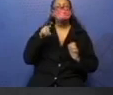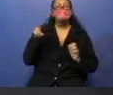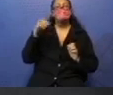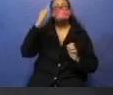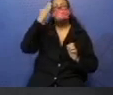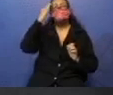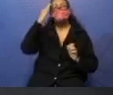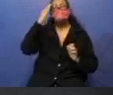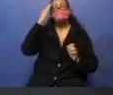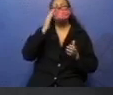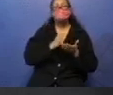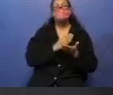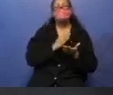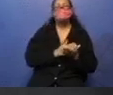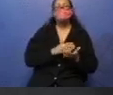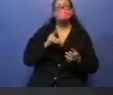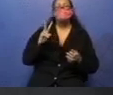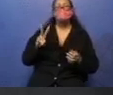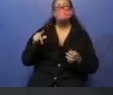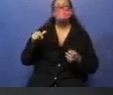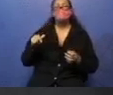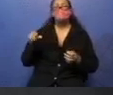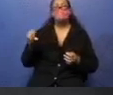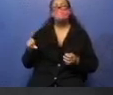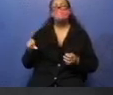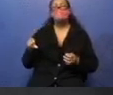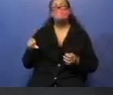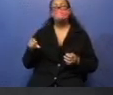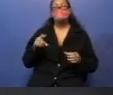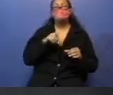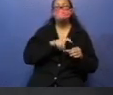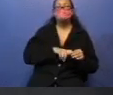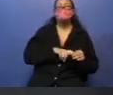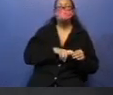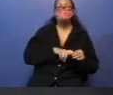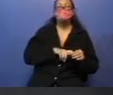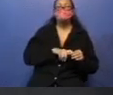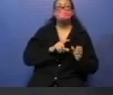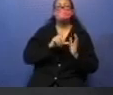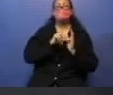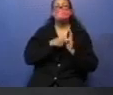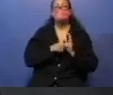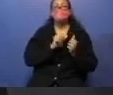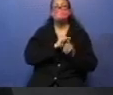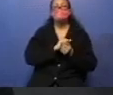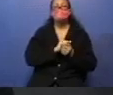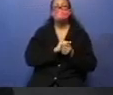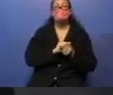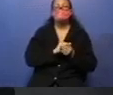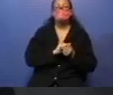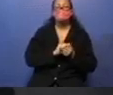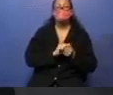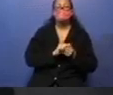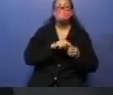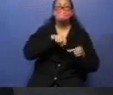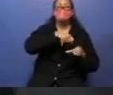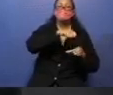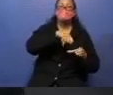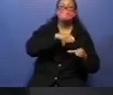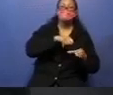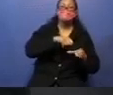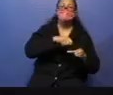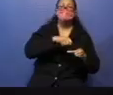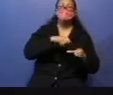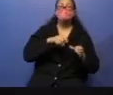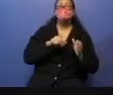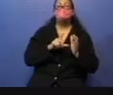página 279. Voltei. Após lavar a louça, sair do banho ou da piscina,